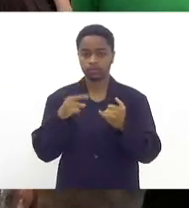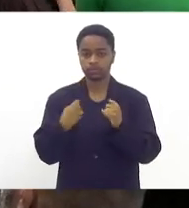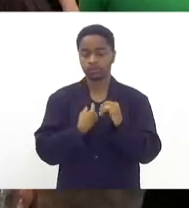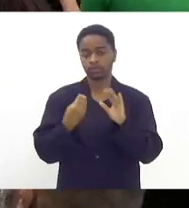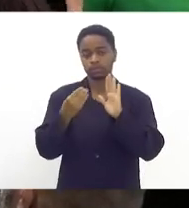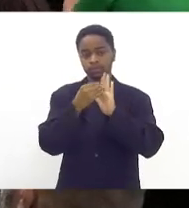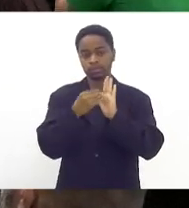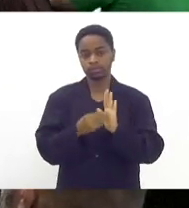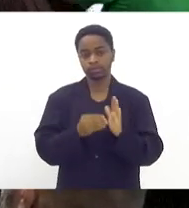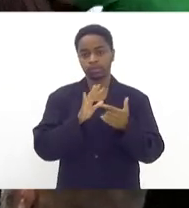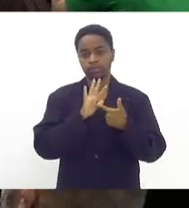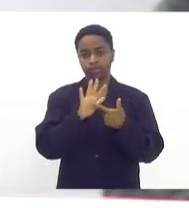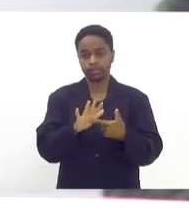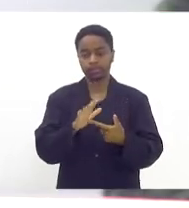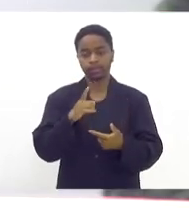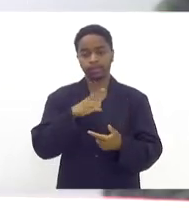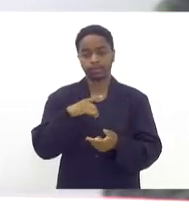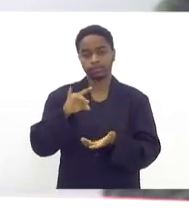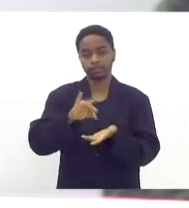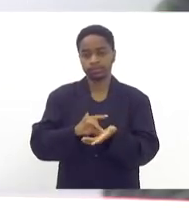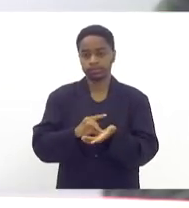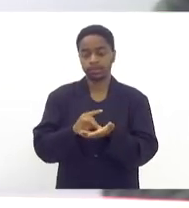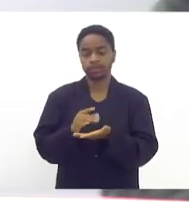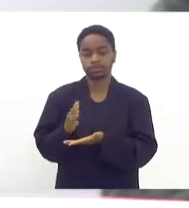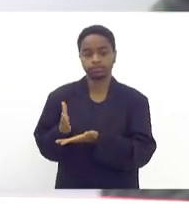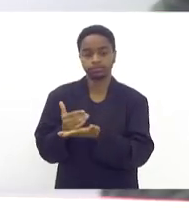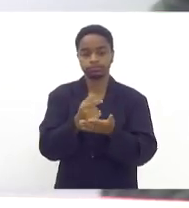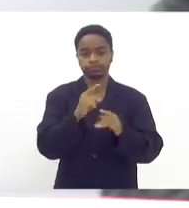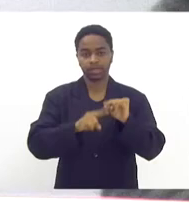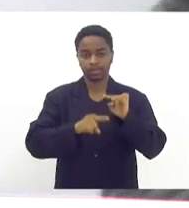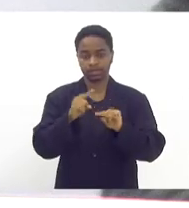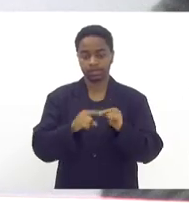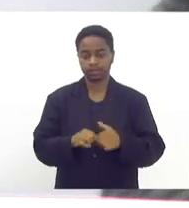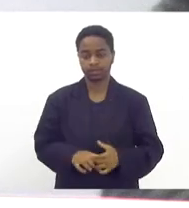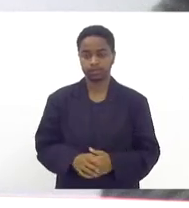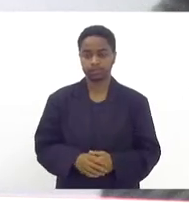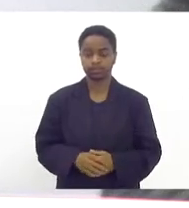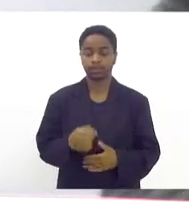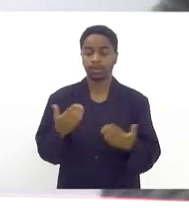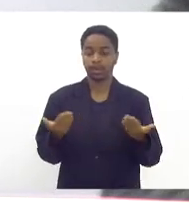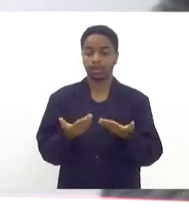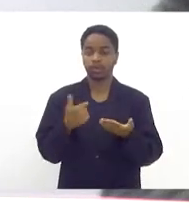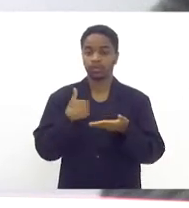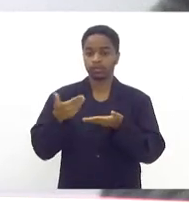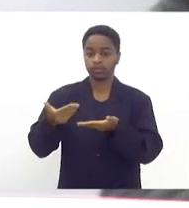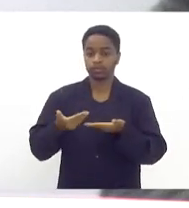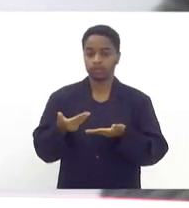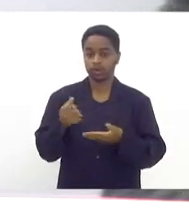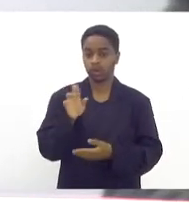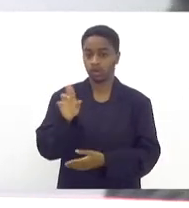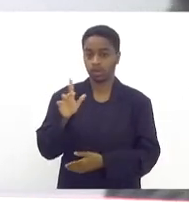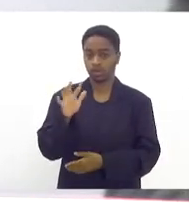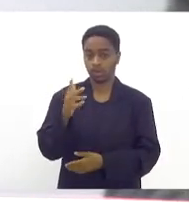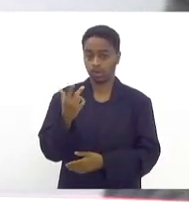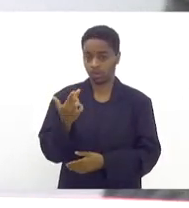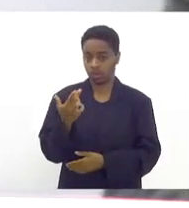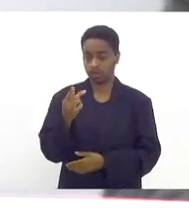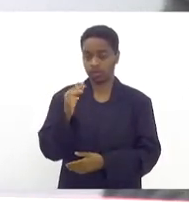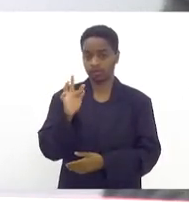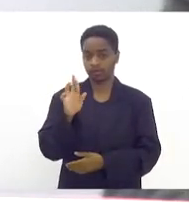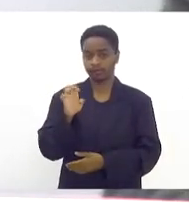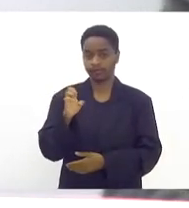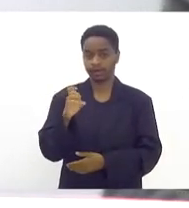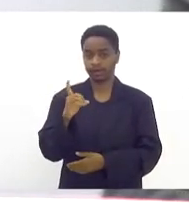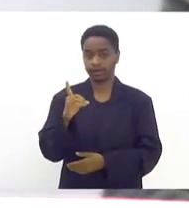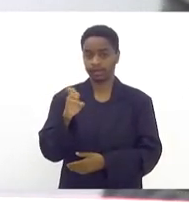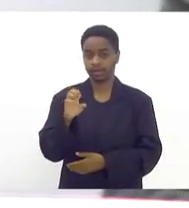de fato tenha mais subsídios pros autos eu queria chamar agora eh o meu xará Frederico Borges que é superintendente